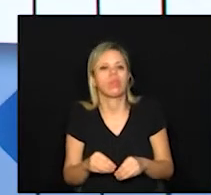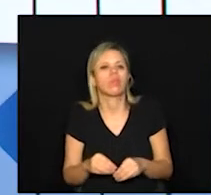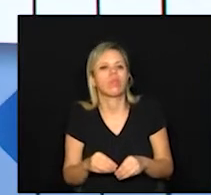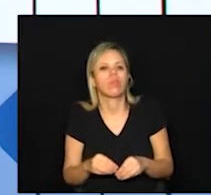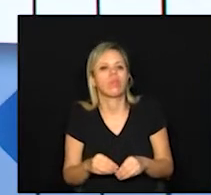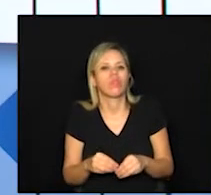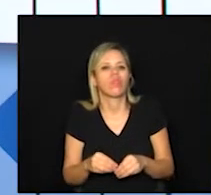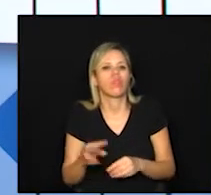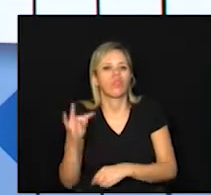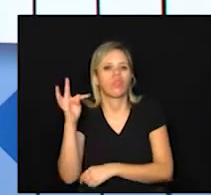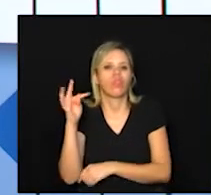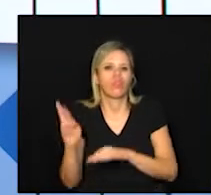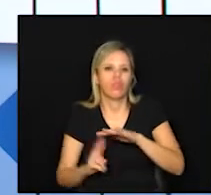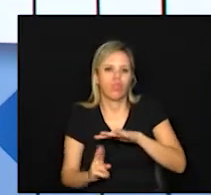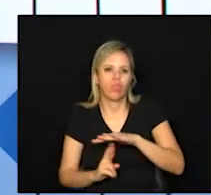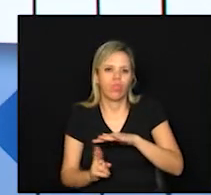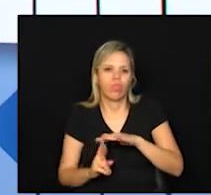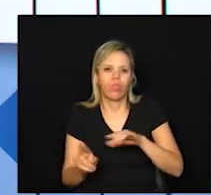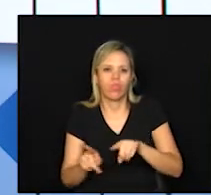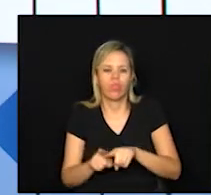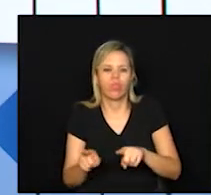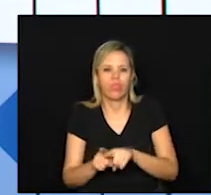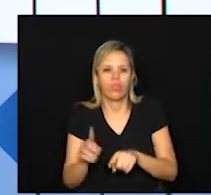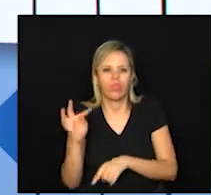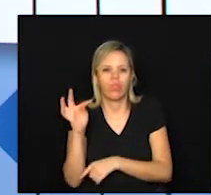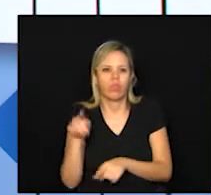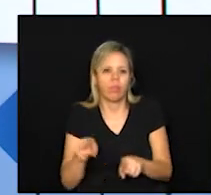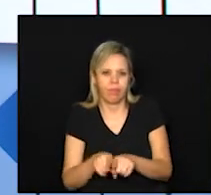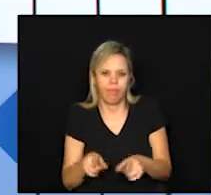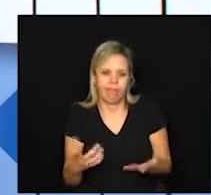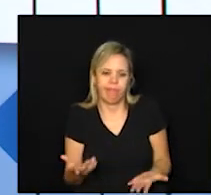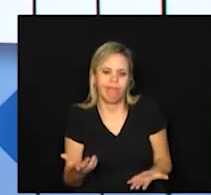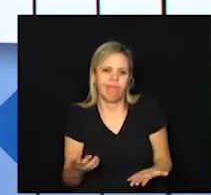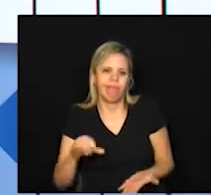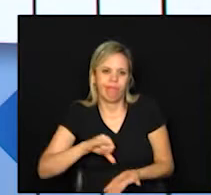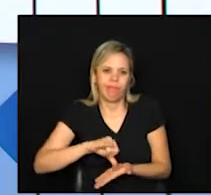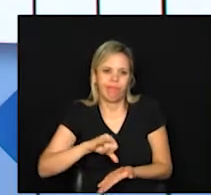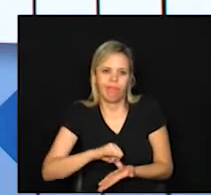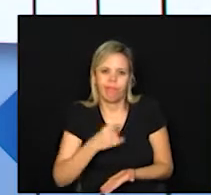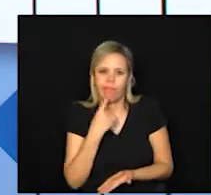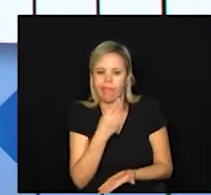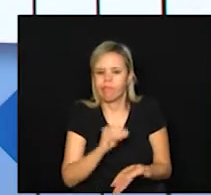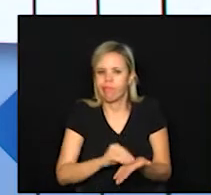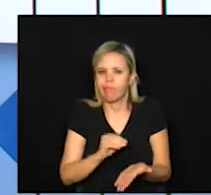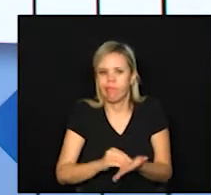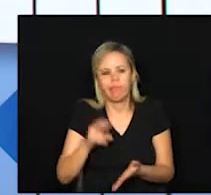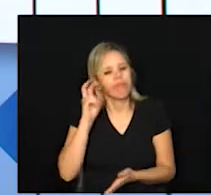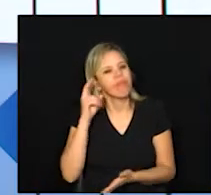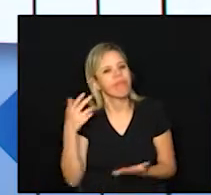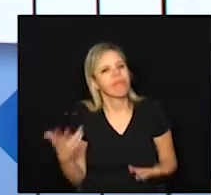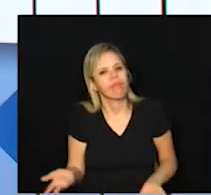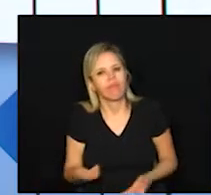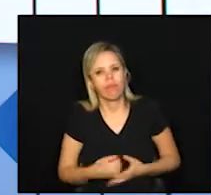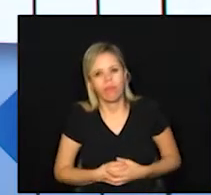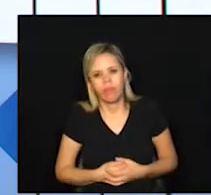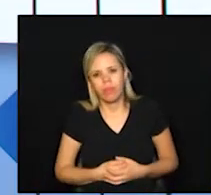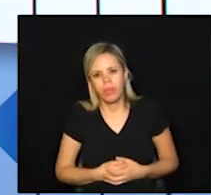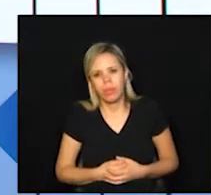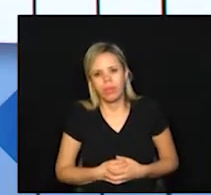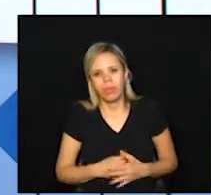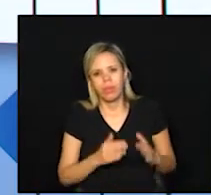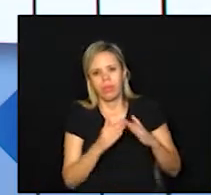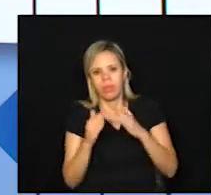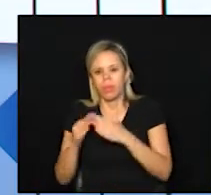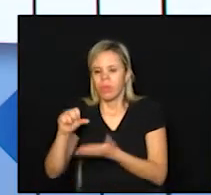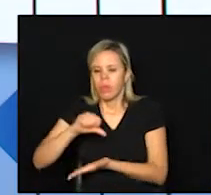terminal rodoviário e no terminal metropolitano, que também ficarão sem água na quinta-feira. Então, quem mora